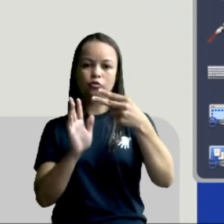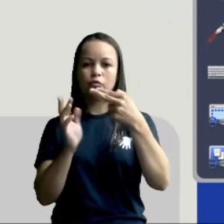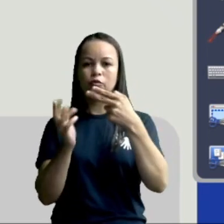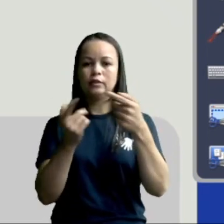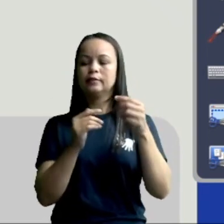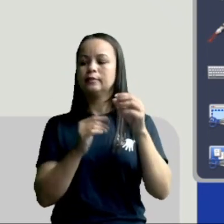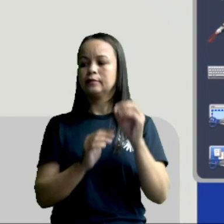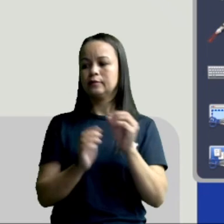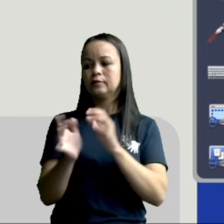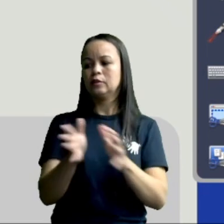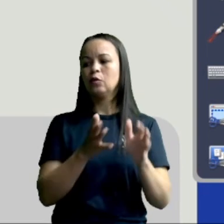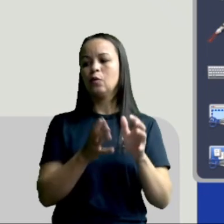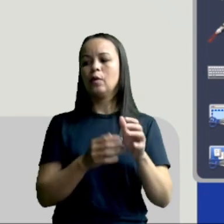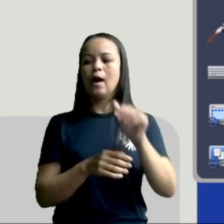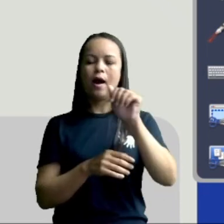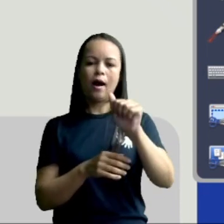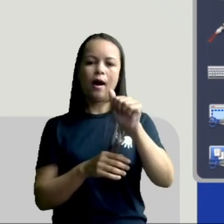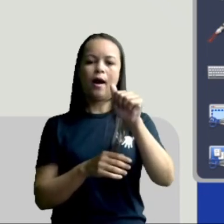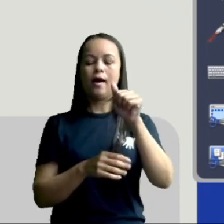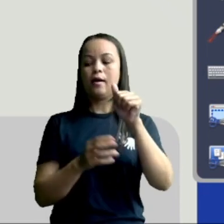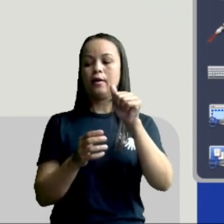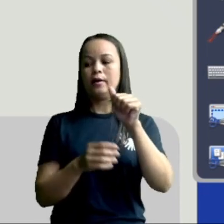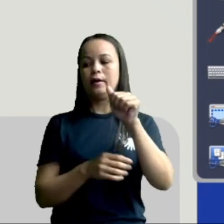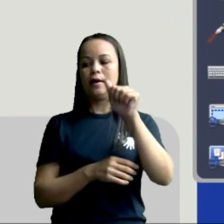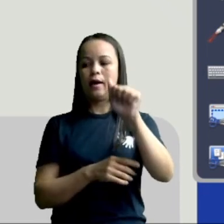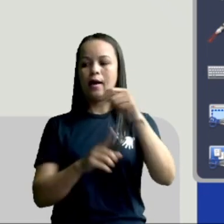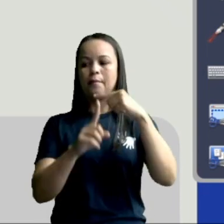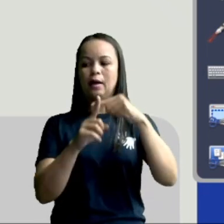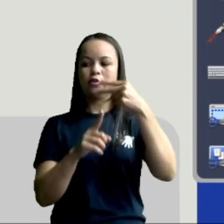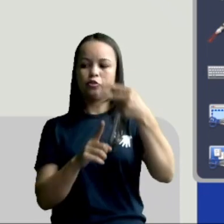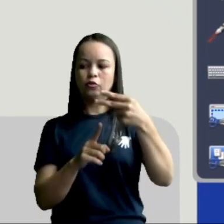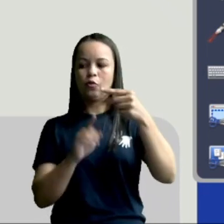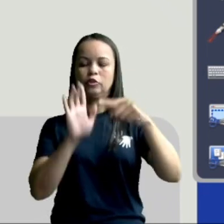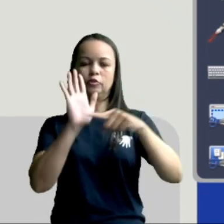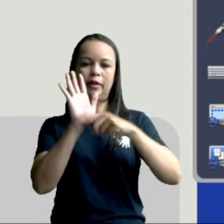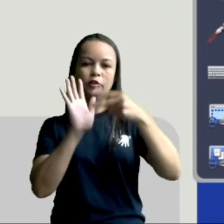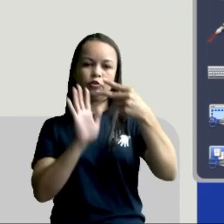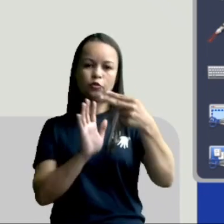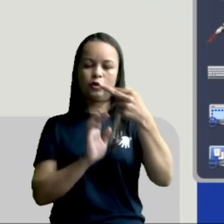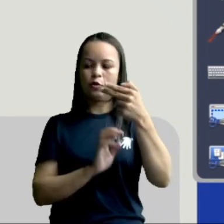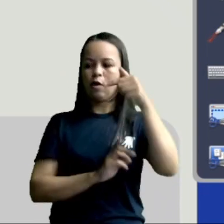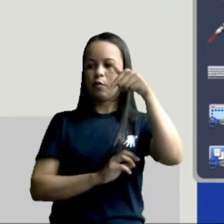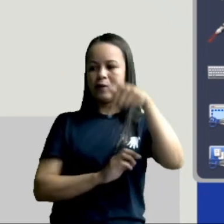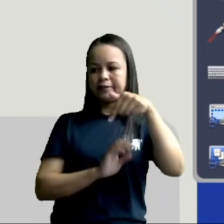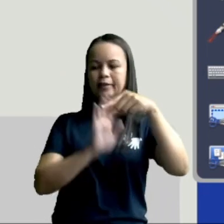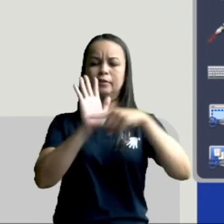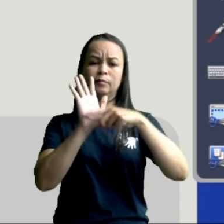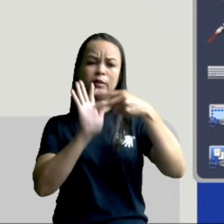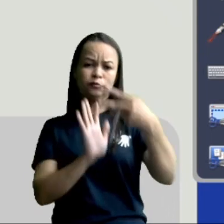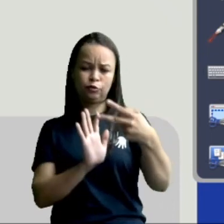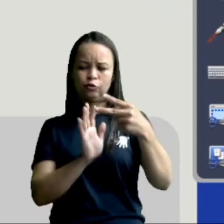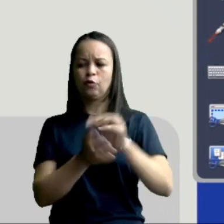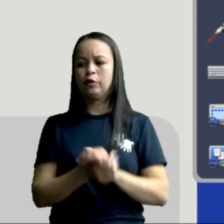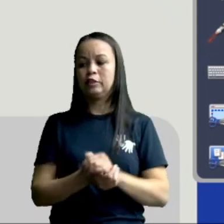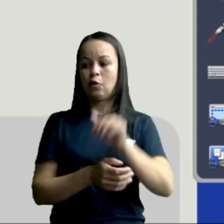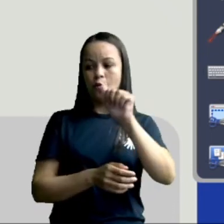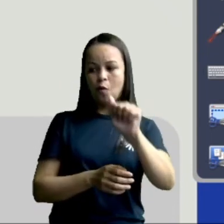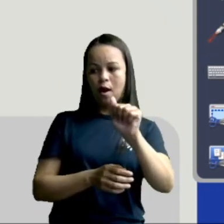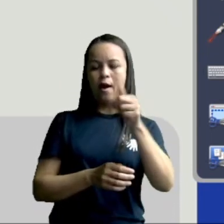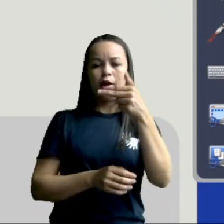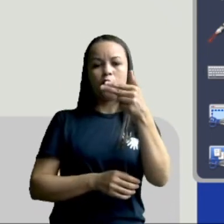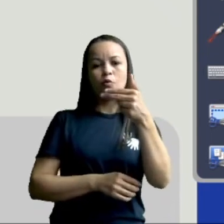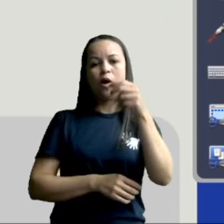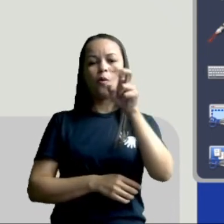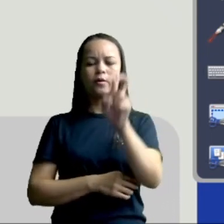2, 5. Então, com isso, a gente encontra o valor de A. A tem que ser 5 para